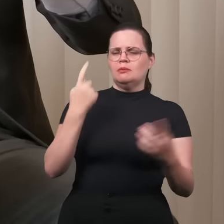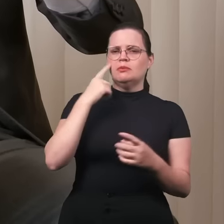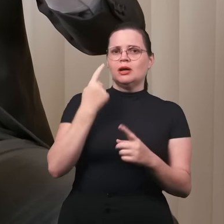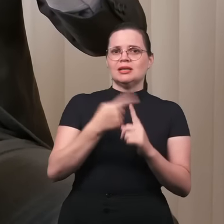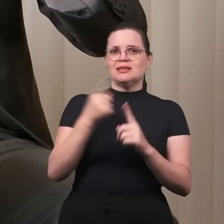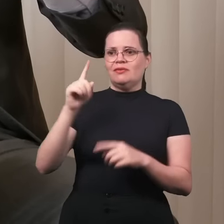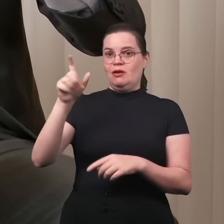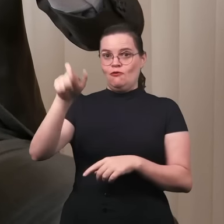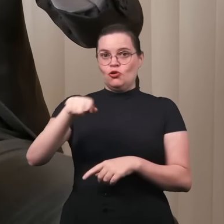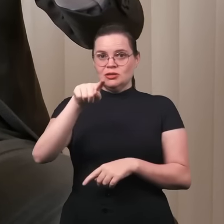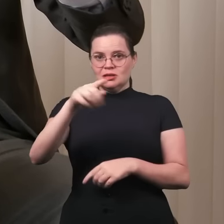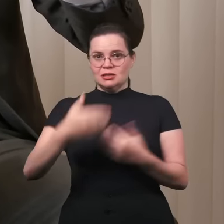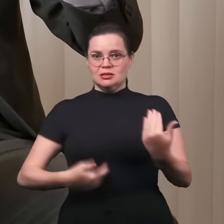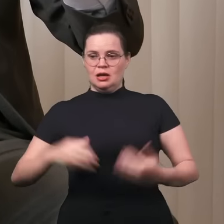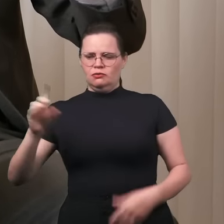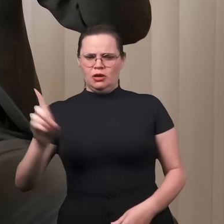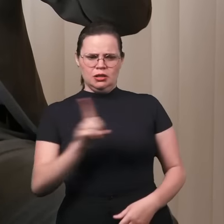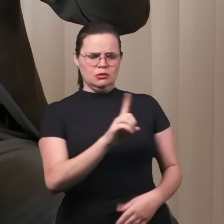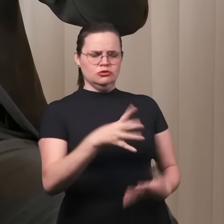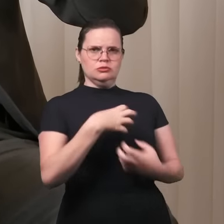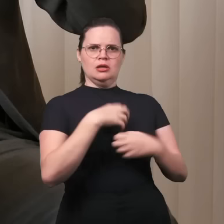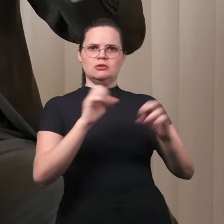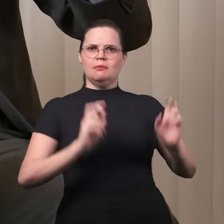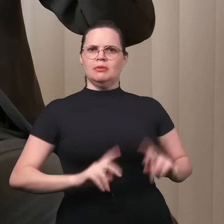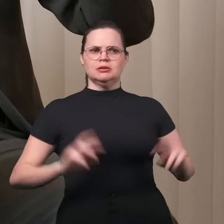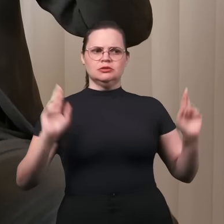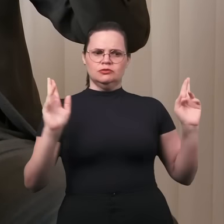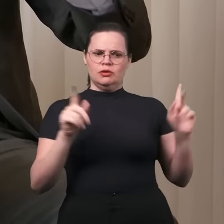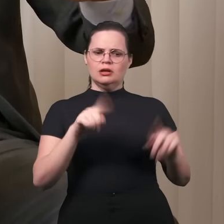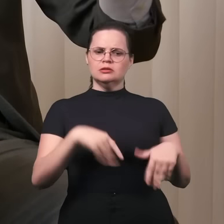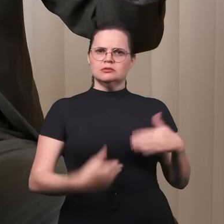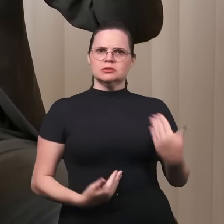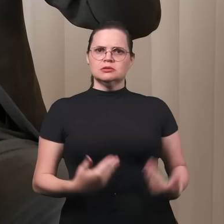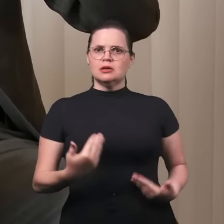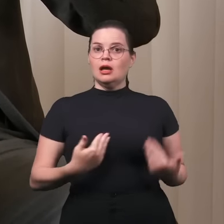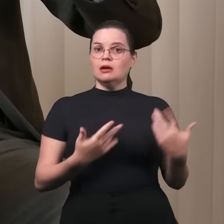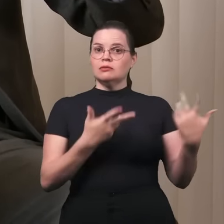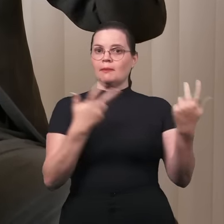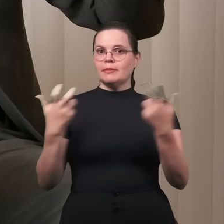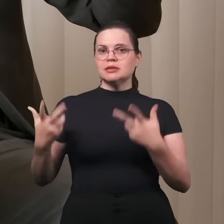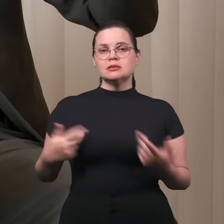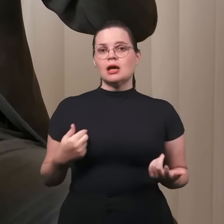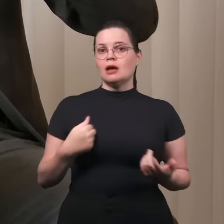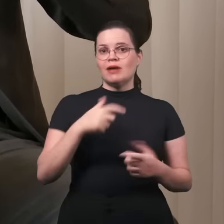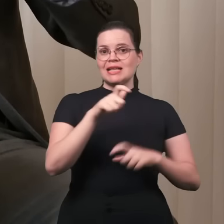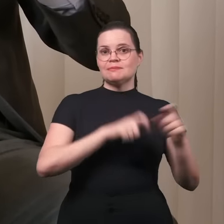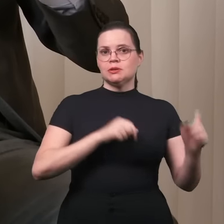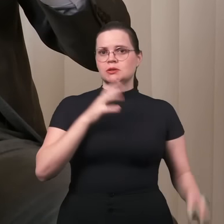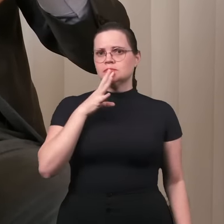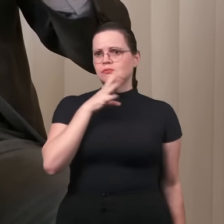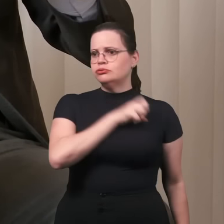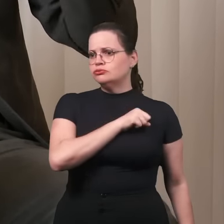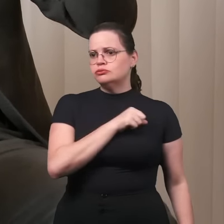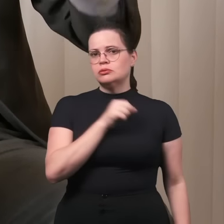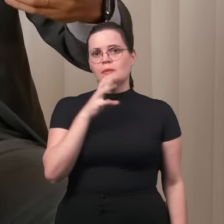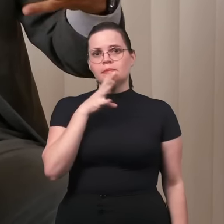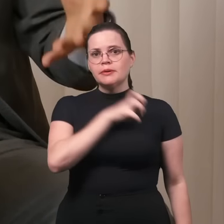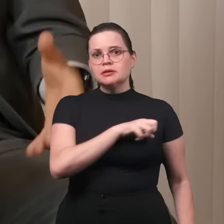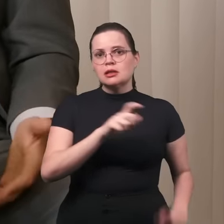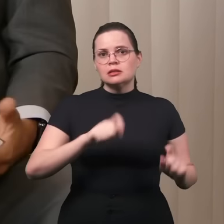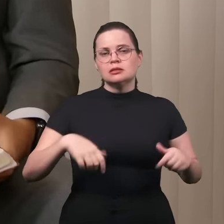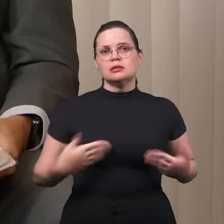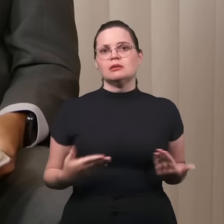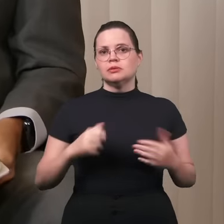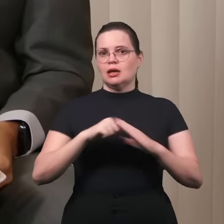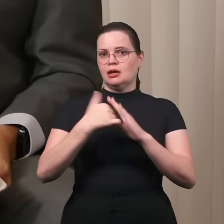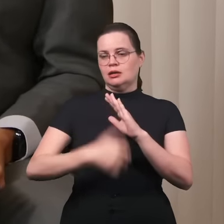nesse ambiente, houve paz. Então é evidente que o Espírito Santo ele vai dando essas características para aquele que tem essa